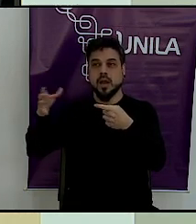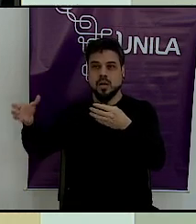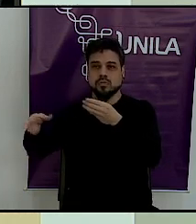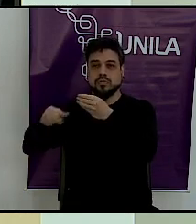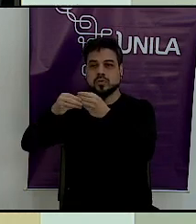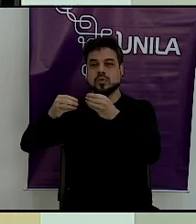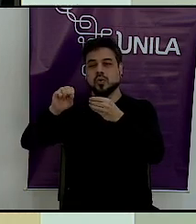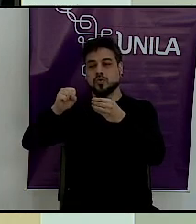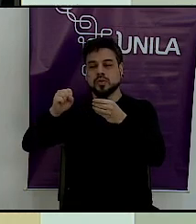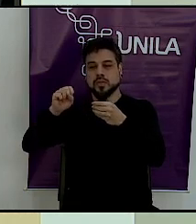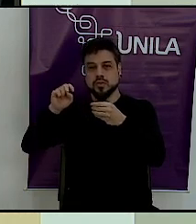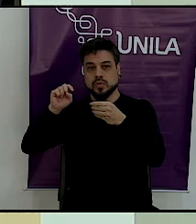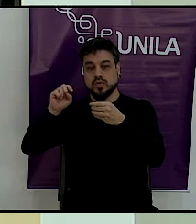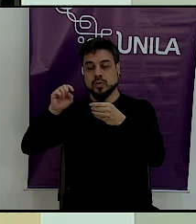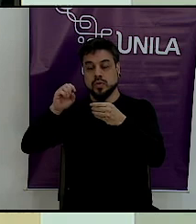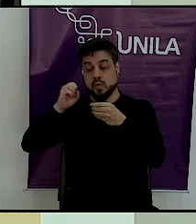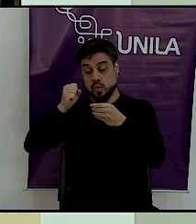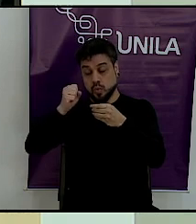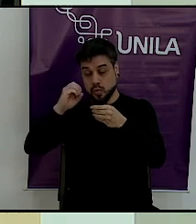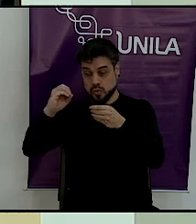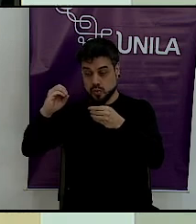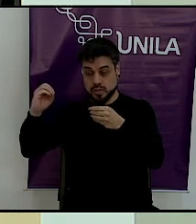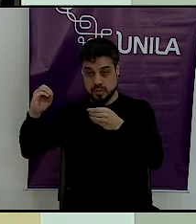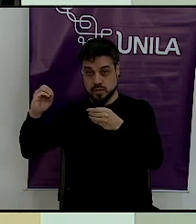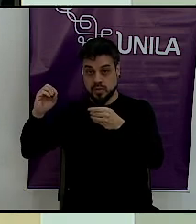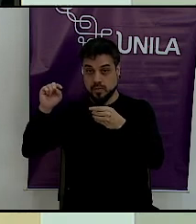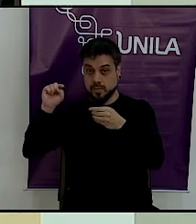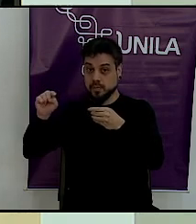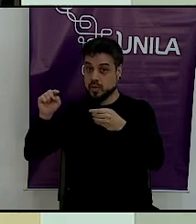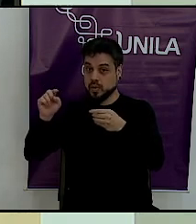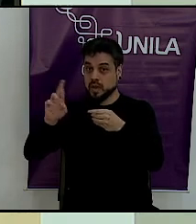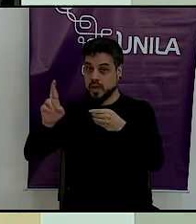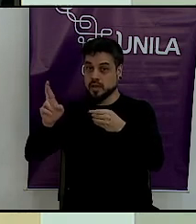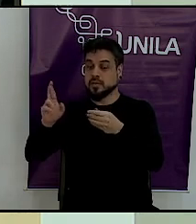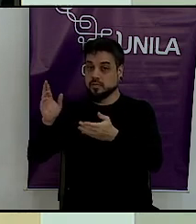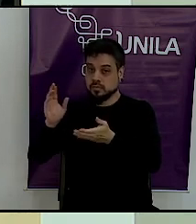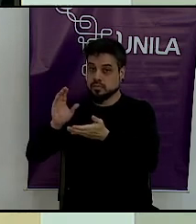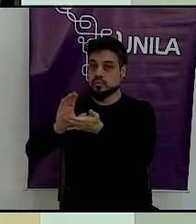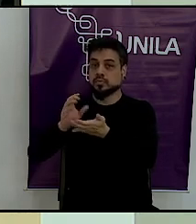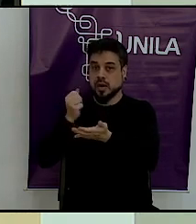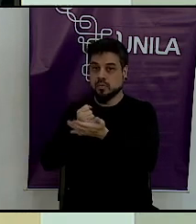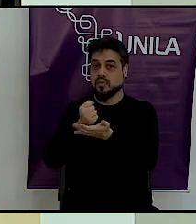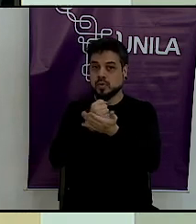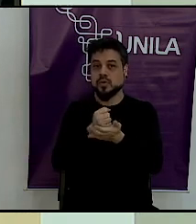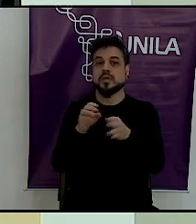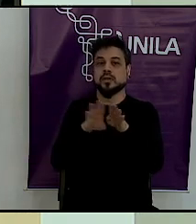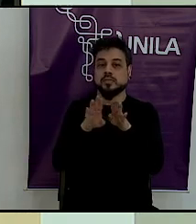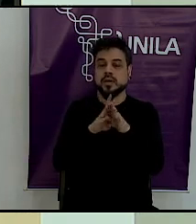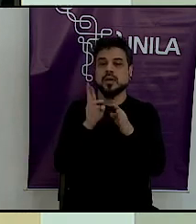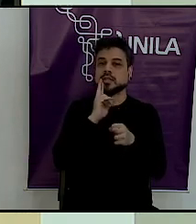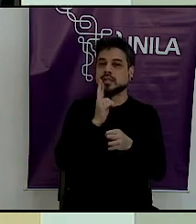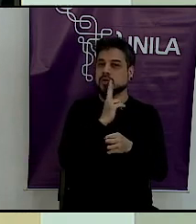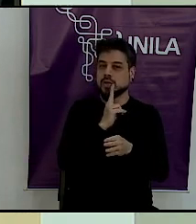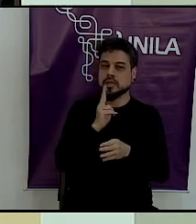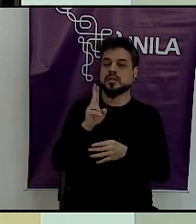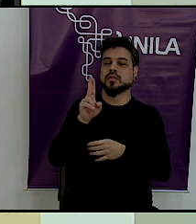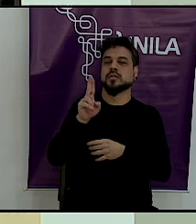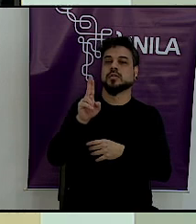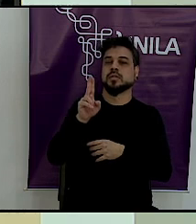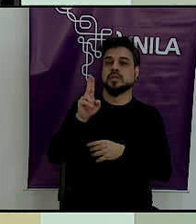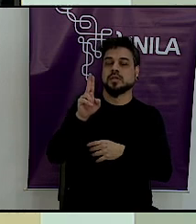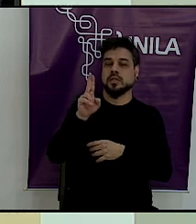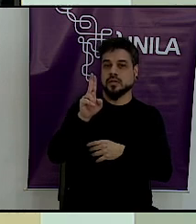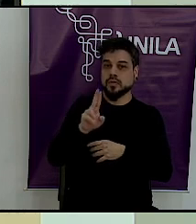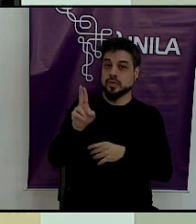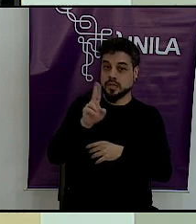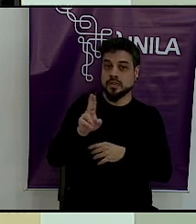pagamento de auxílios, além de todo o financiamento do restaurante universitário, que vai basicamente chegar a R$2 milhões no final